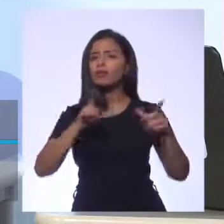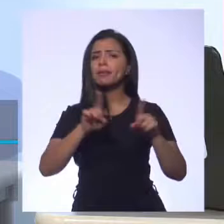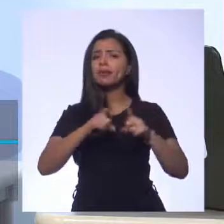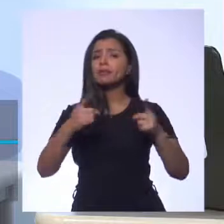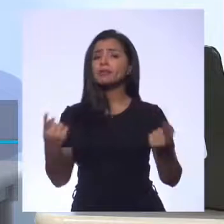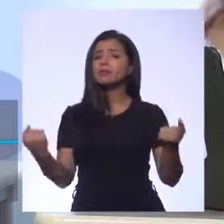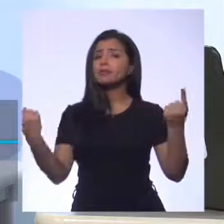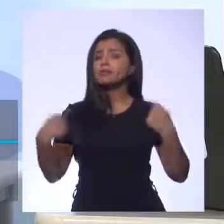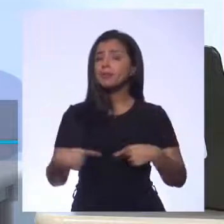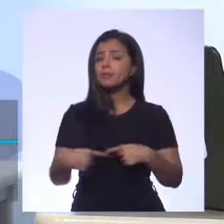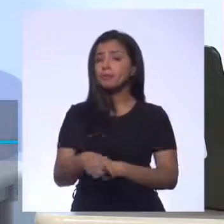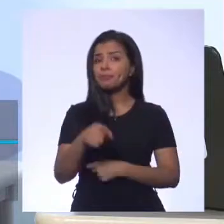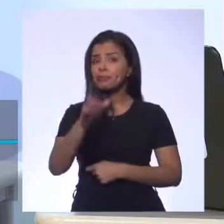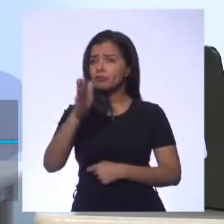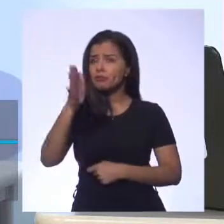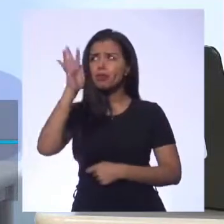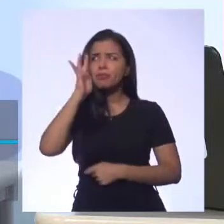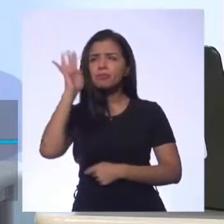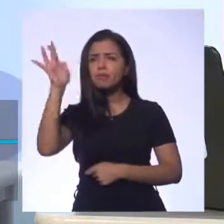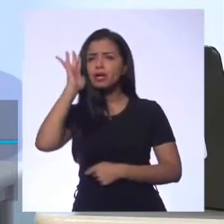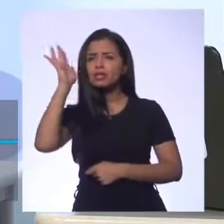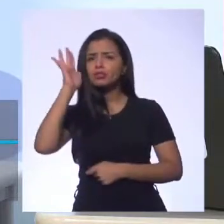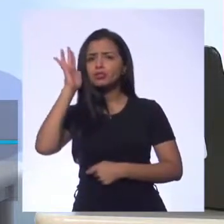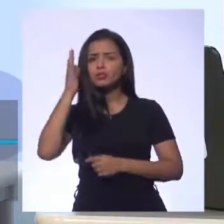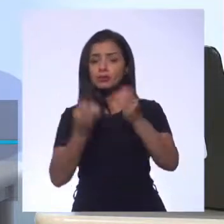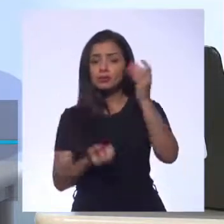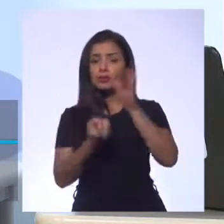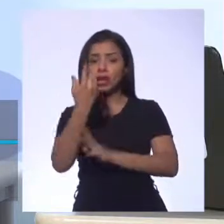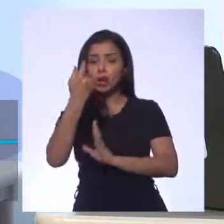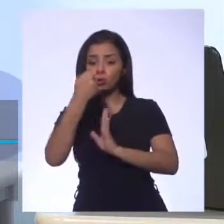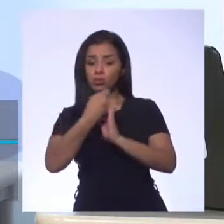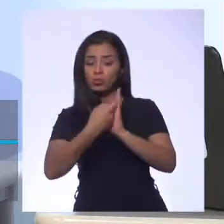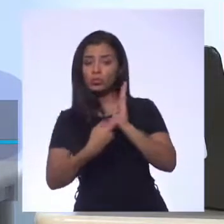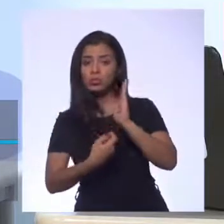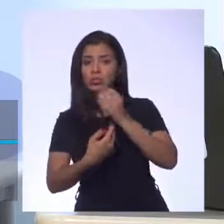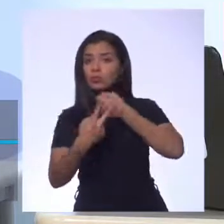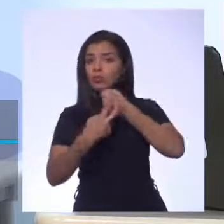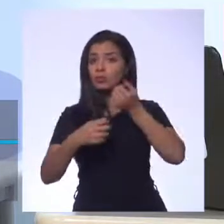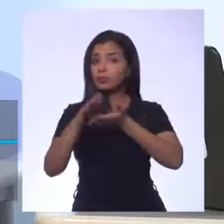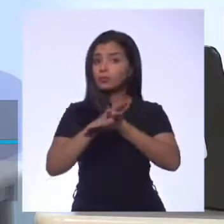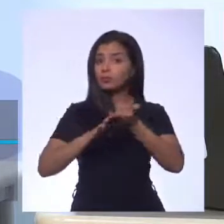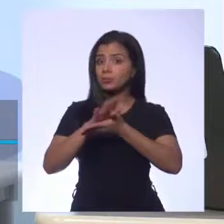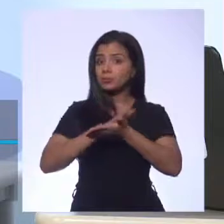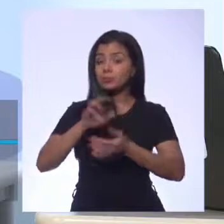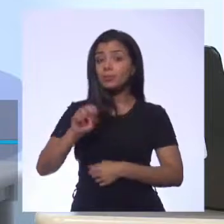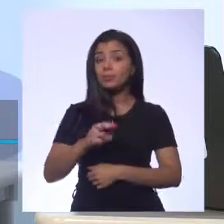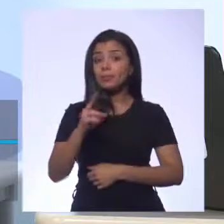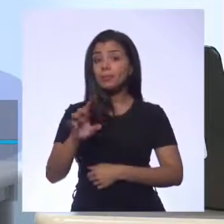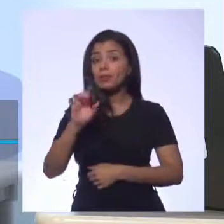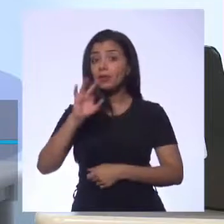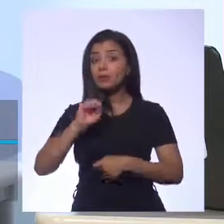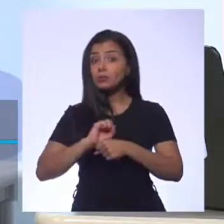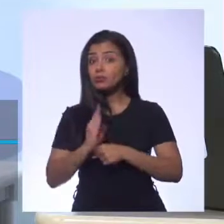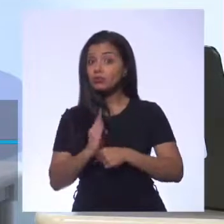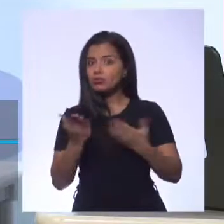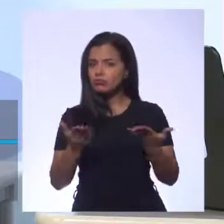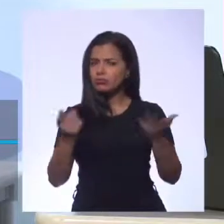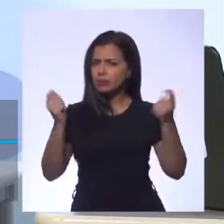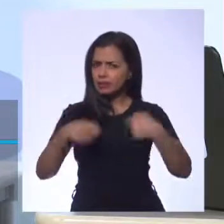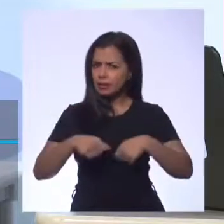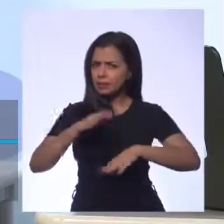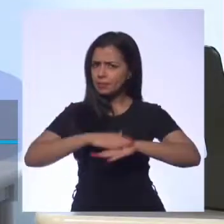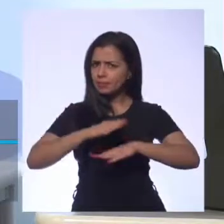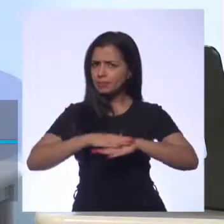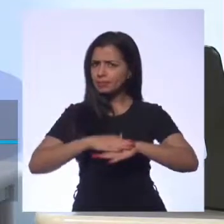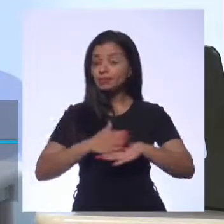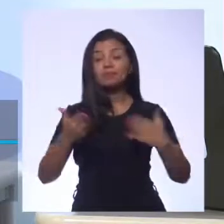falei. Você já pensou em um texto sem verbos, ou um texto só com substantivos? Será que isso é possível? Agora a professora Elaine